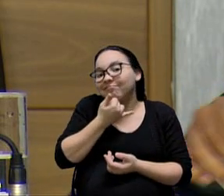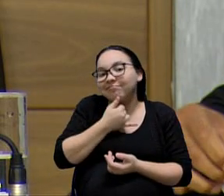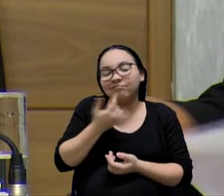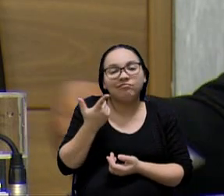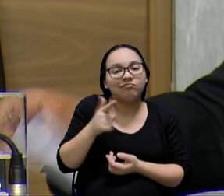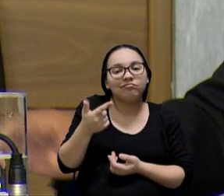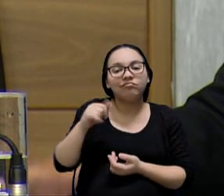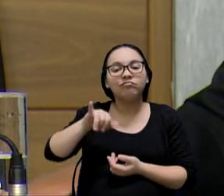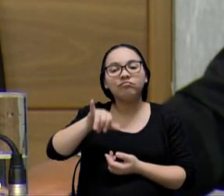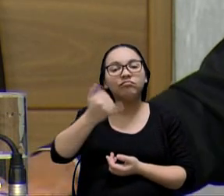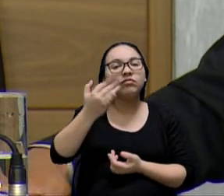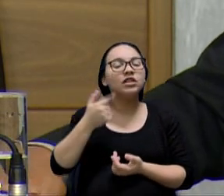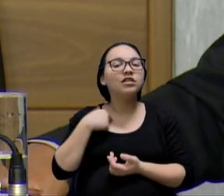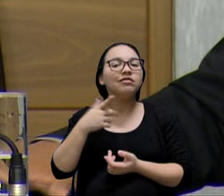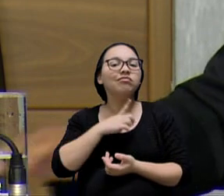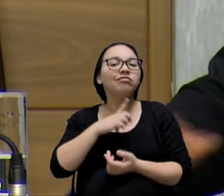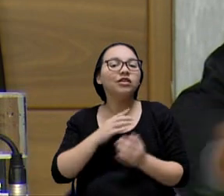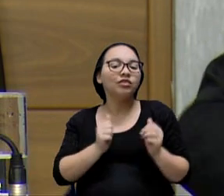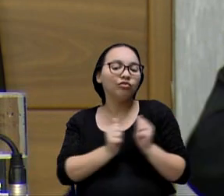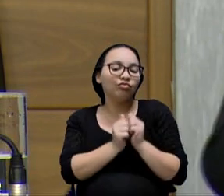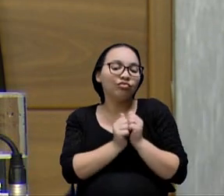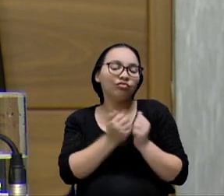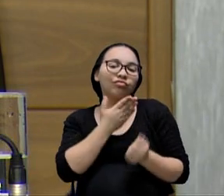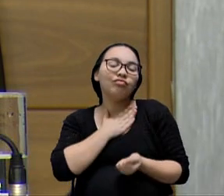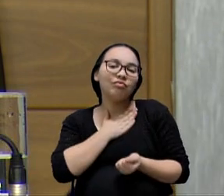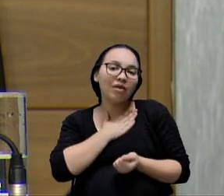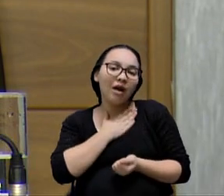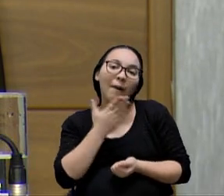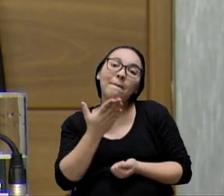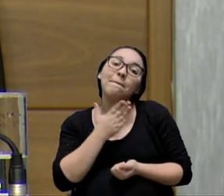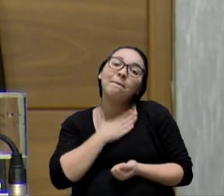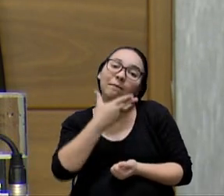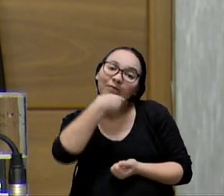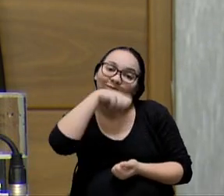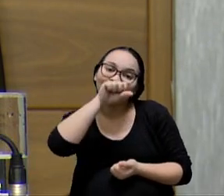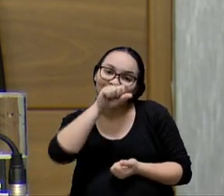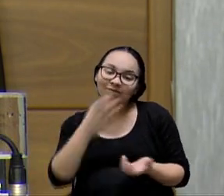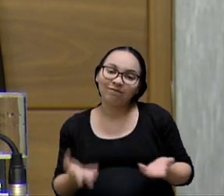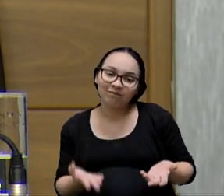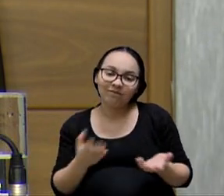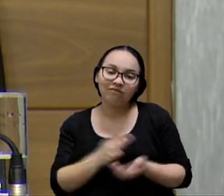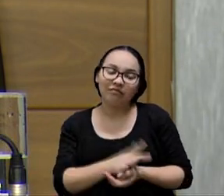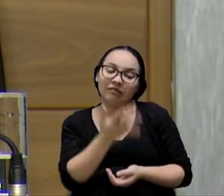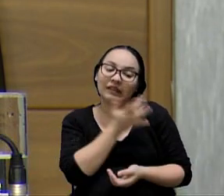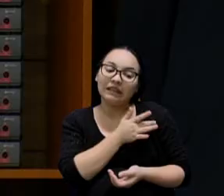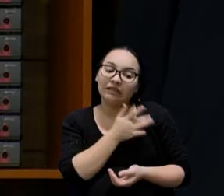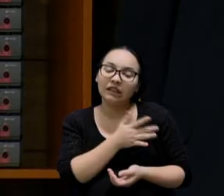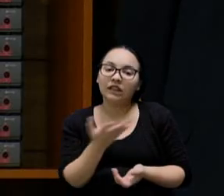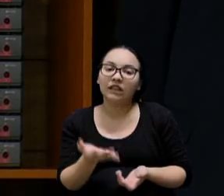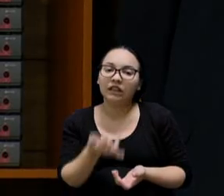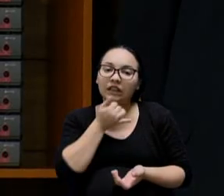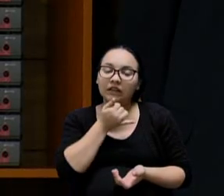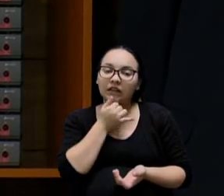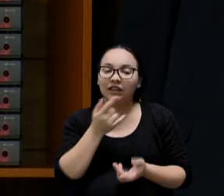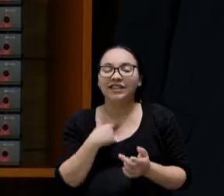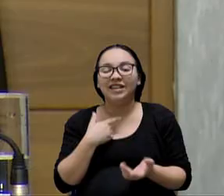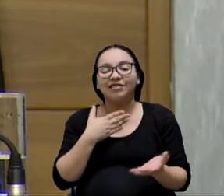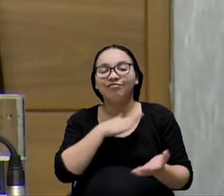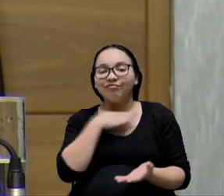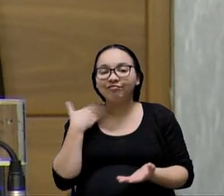de ter ao meu lado o meu pai. Infelizmente, doutor, ele se foi